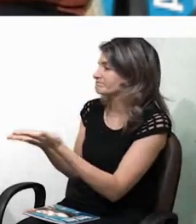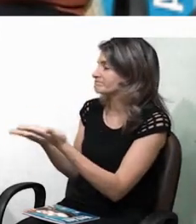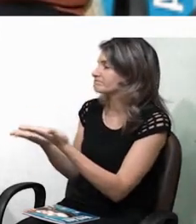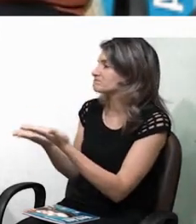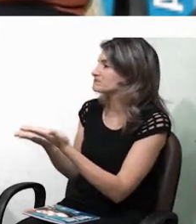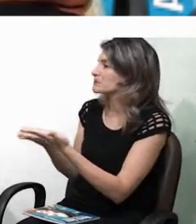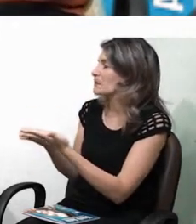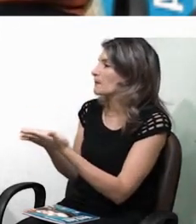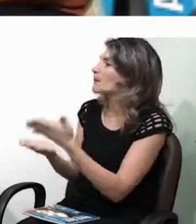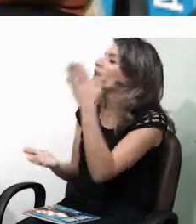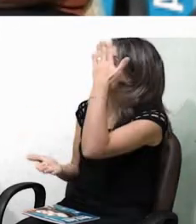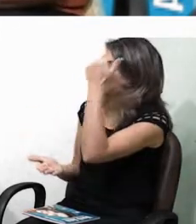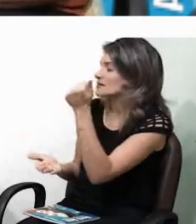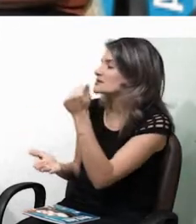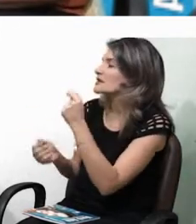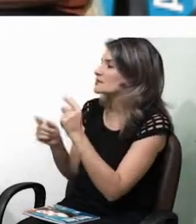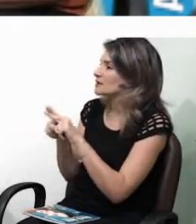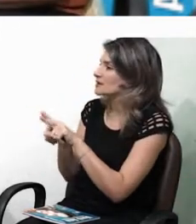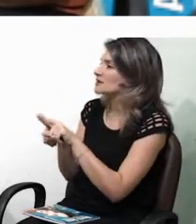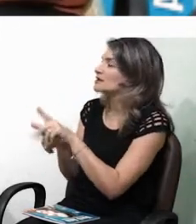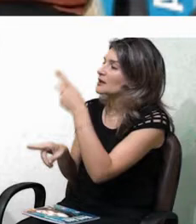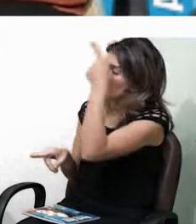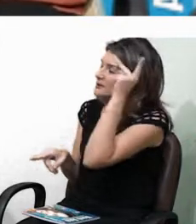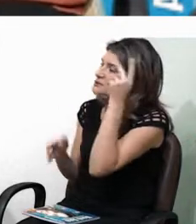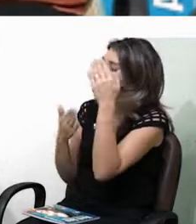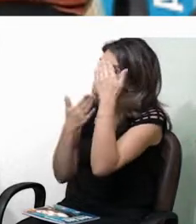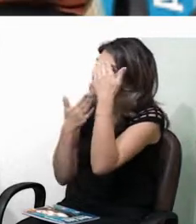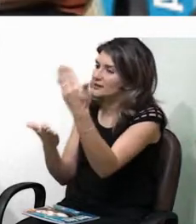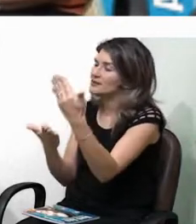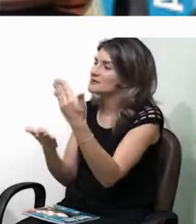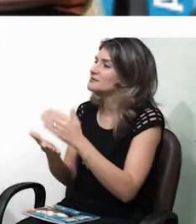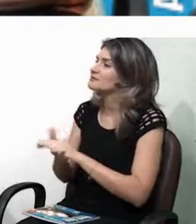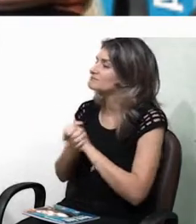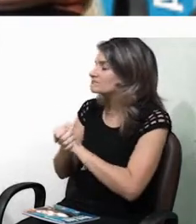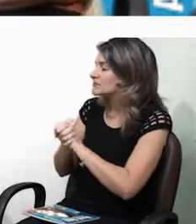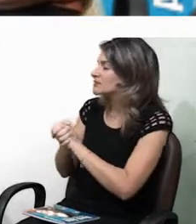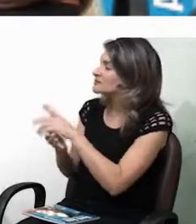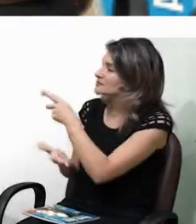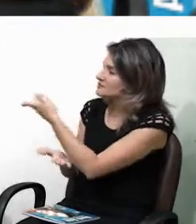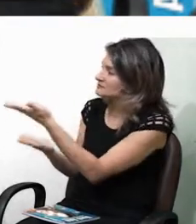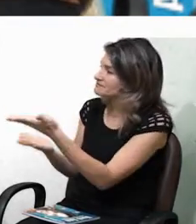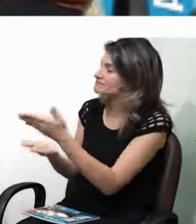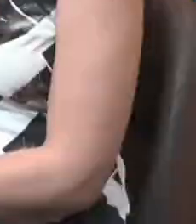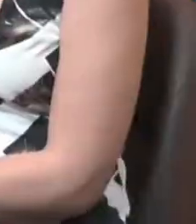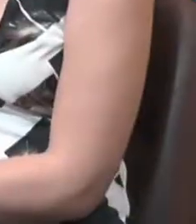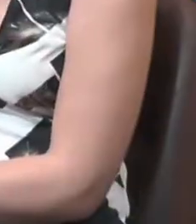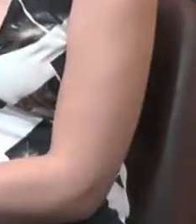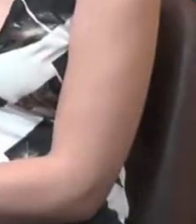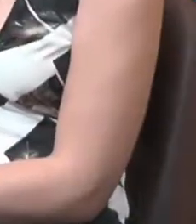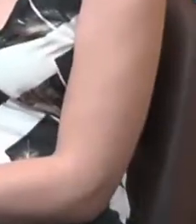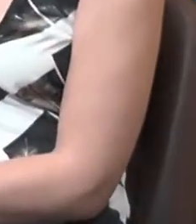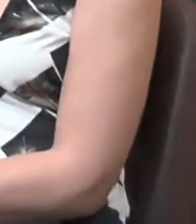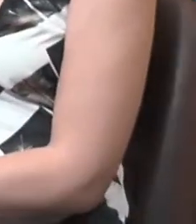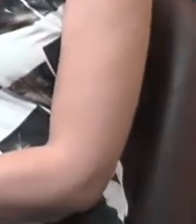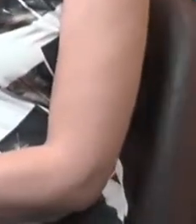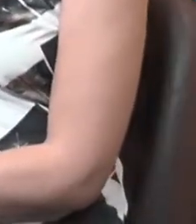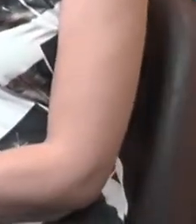gente. Obrigada. Então, eu sei que vocês têm pessoas para agradecer e eu gostaria que vocês, então, agradecessem.